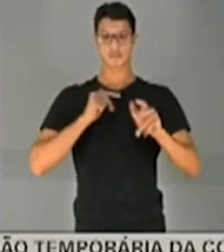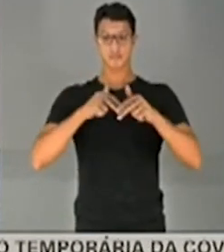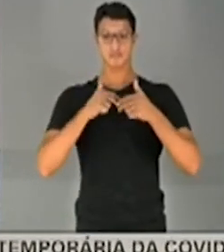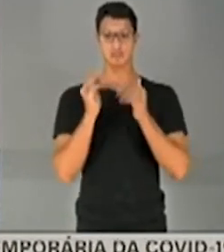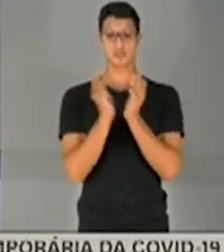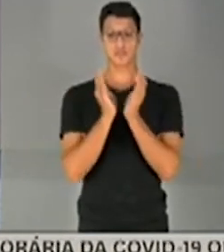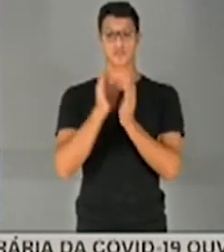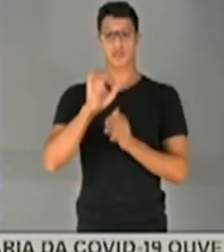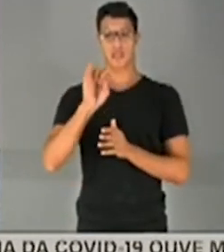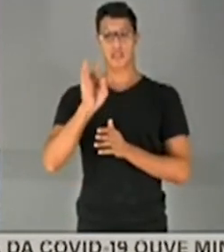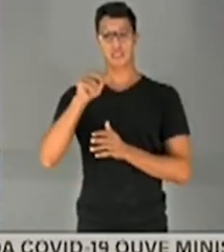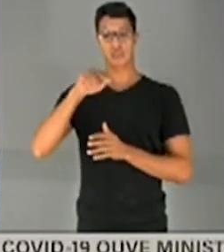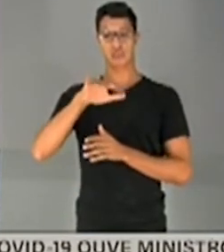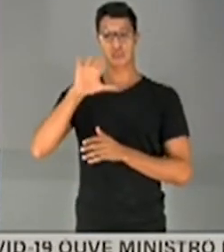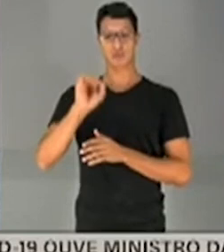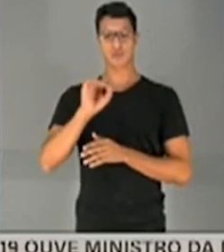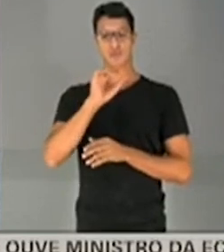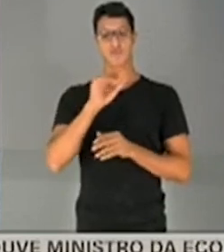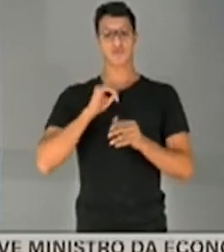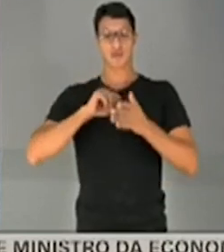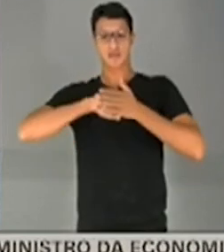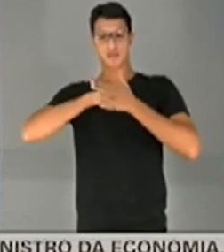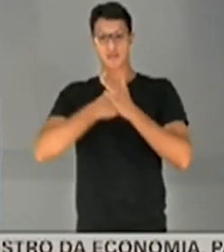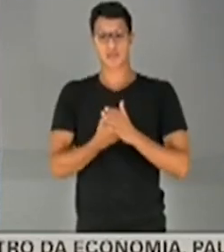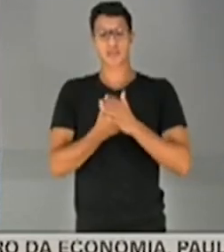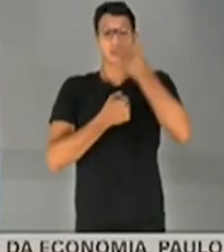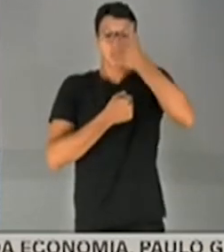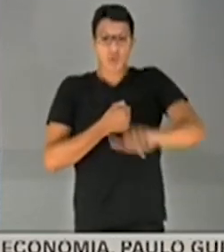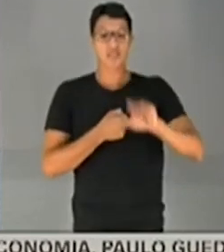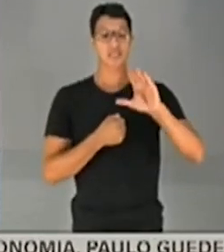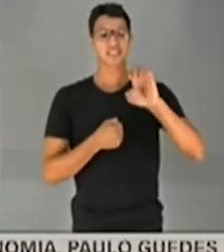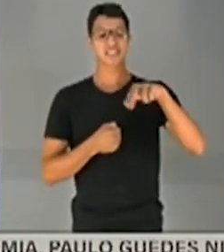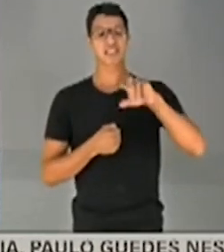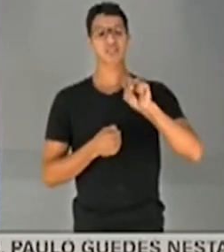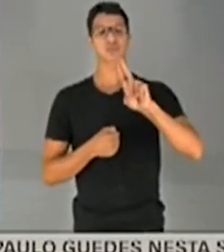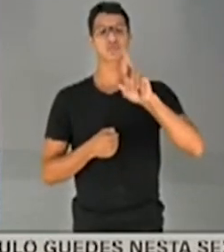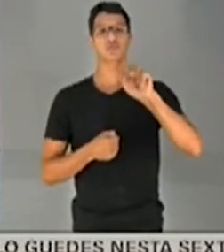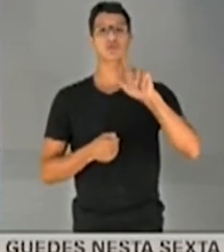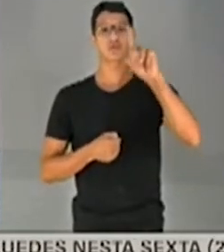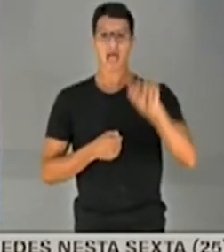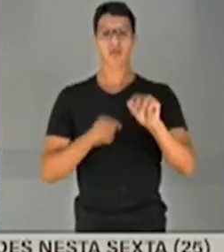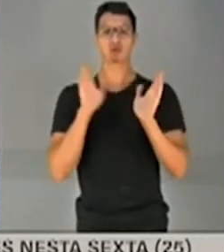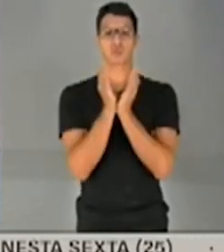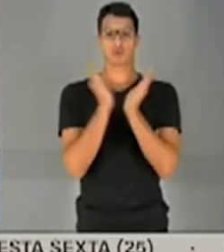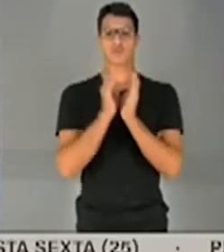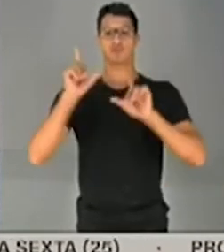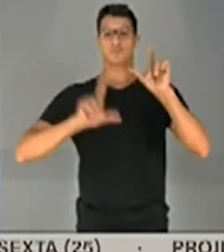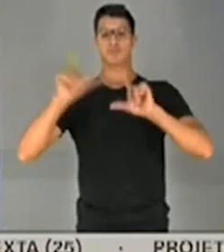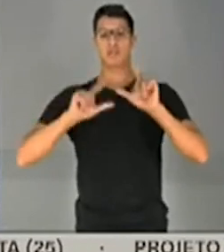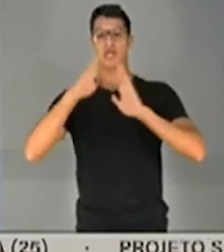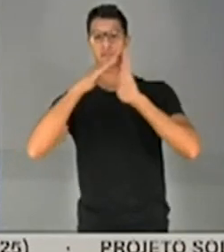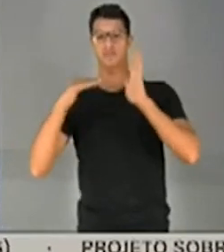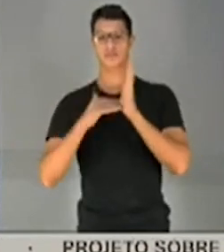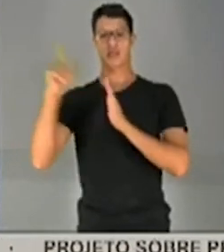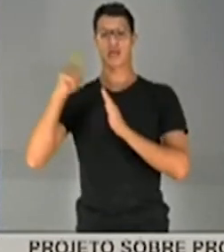grupos étnicos foi censurado, repito o termo, censurado, na coletiva de imprensa no Palácio do